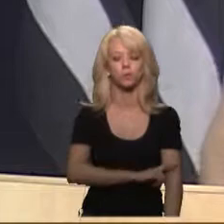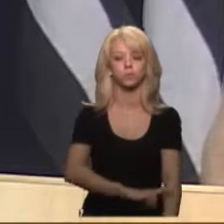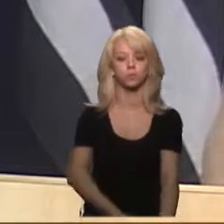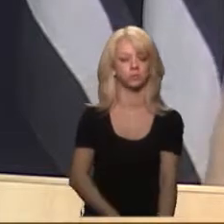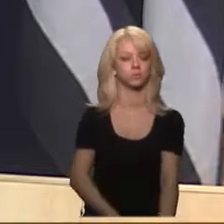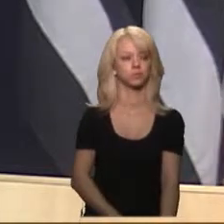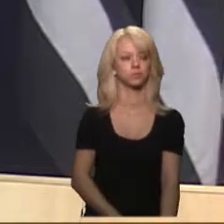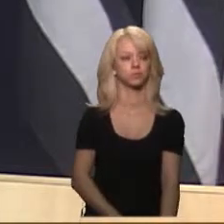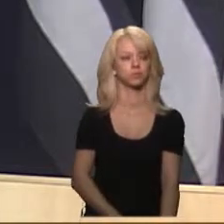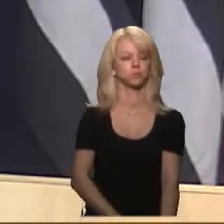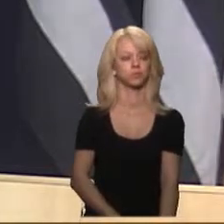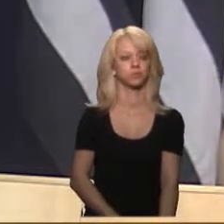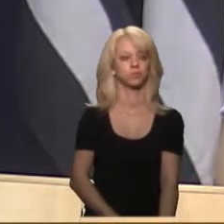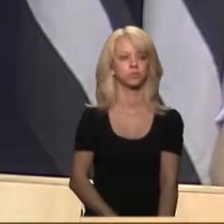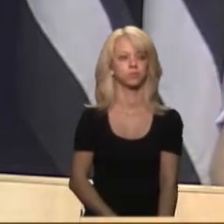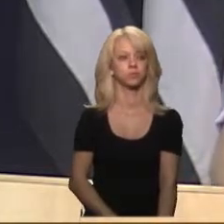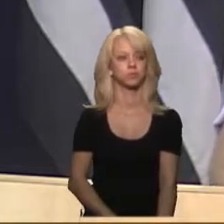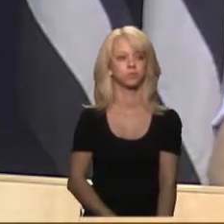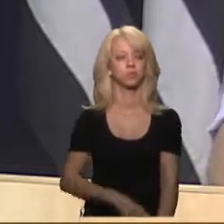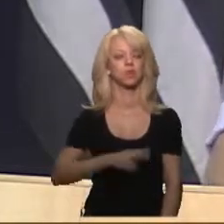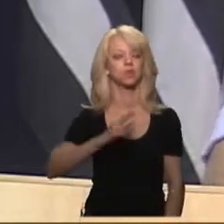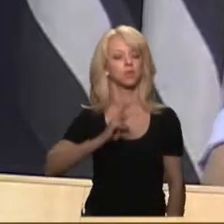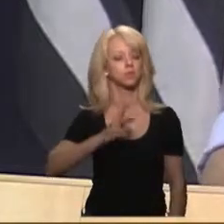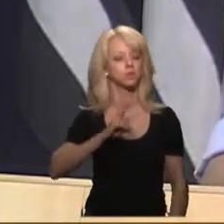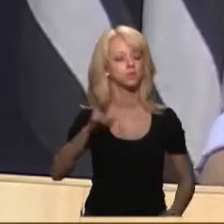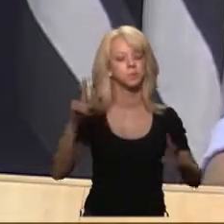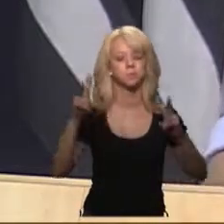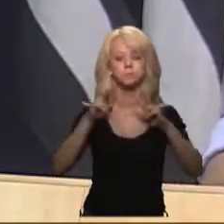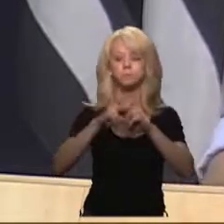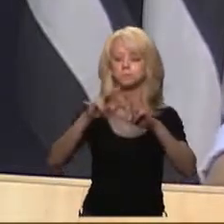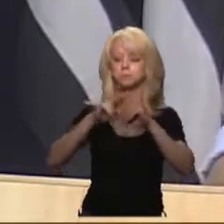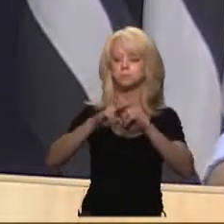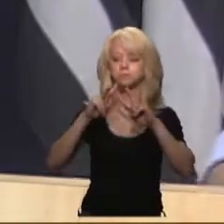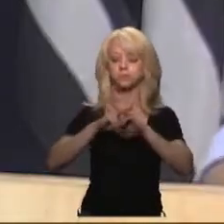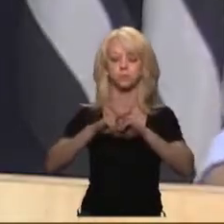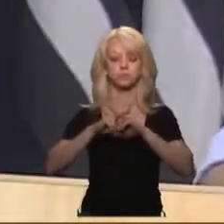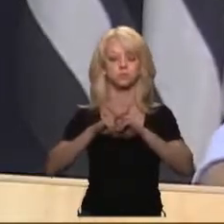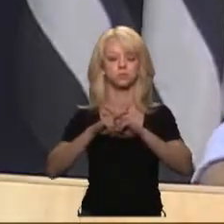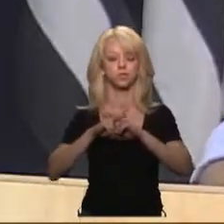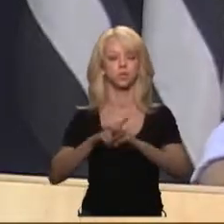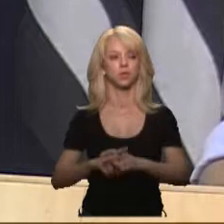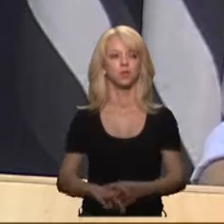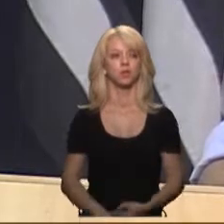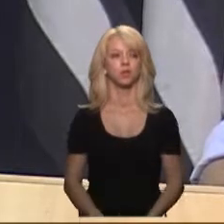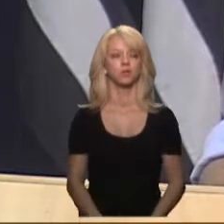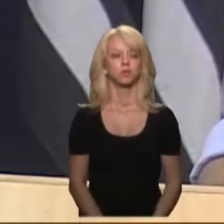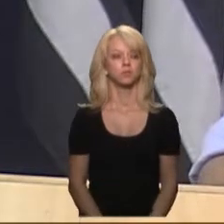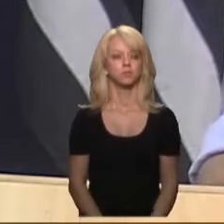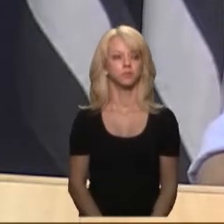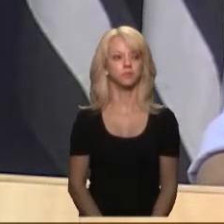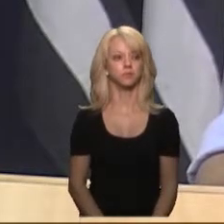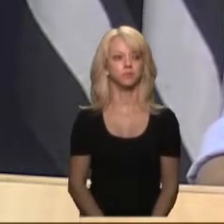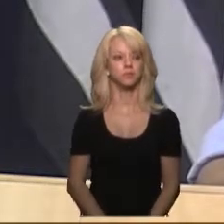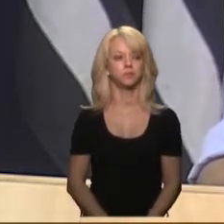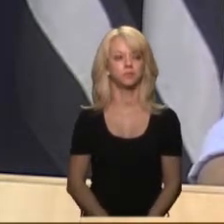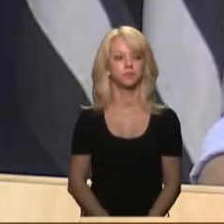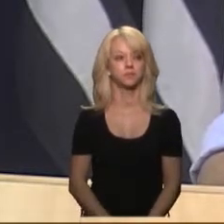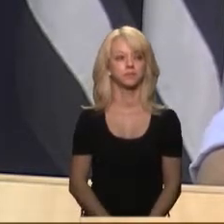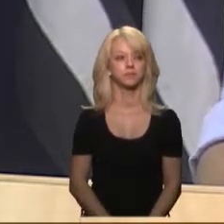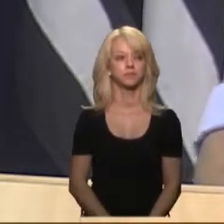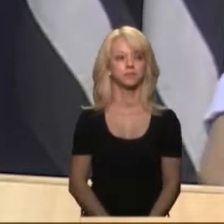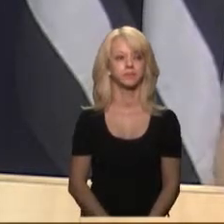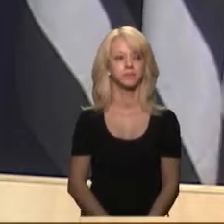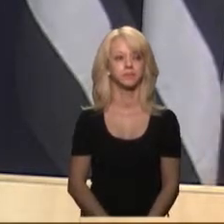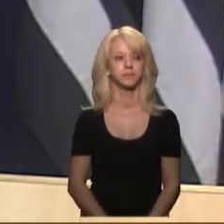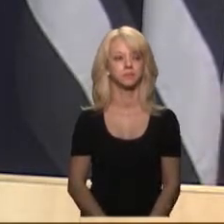de casa e isso vira um processo. Vira um processo e vai para a justiça, vereador Alexandre Vilela. E aí o que